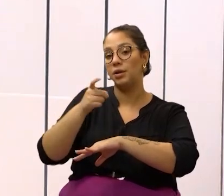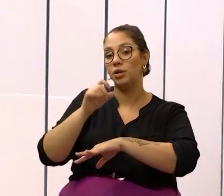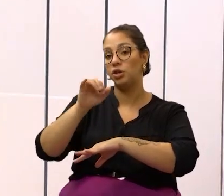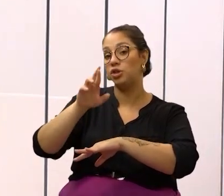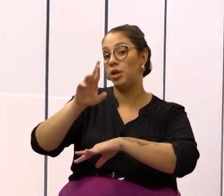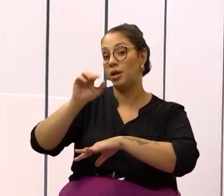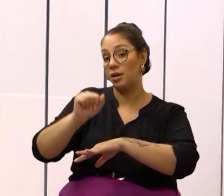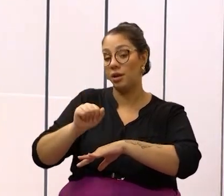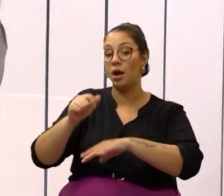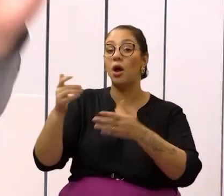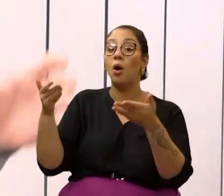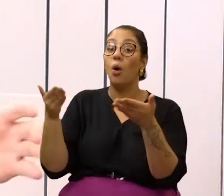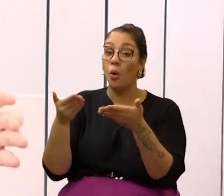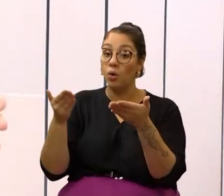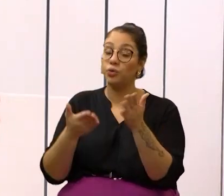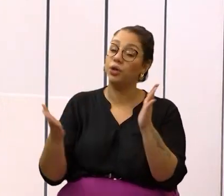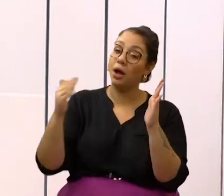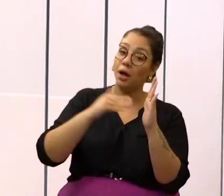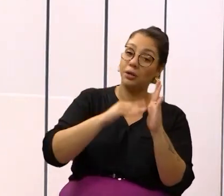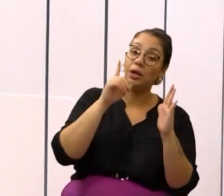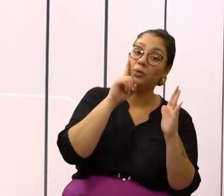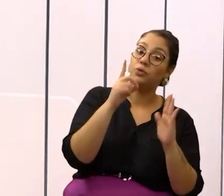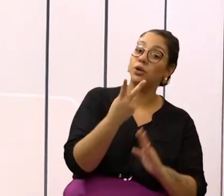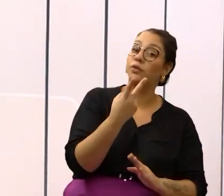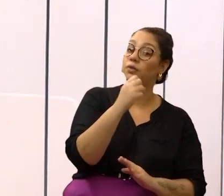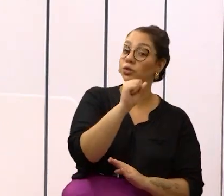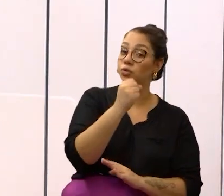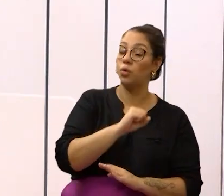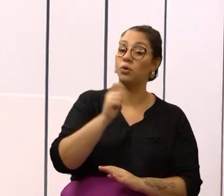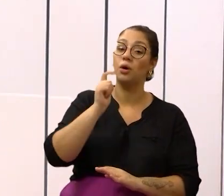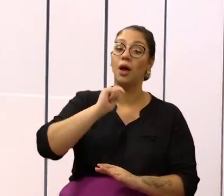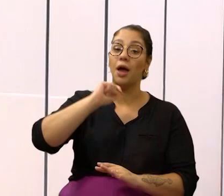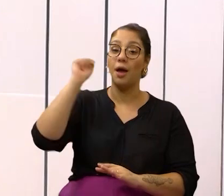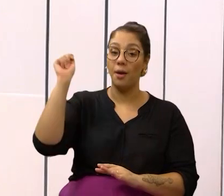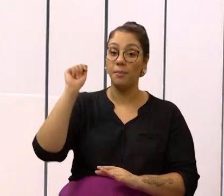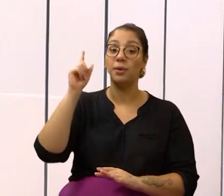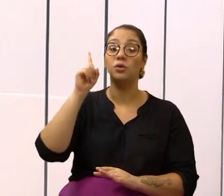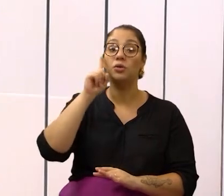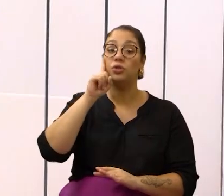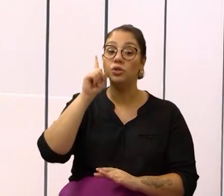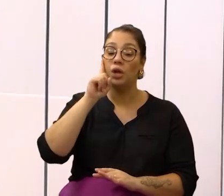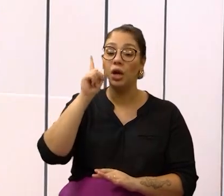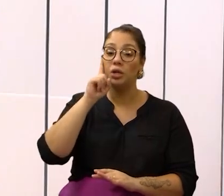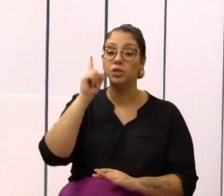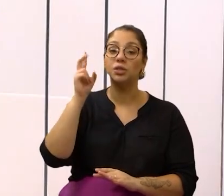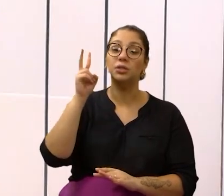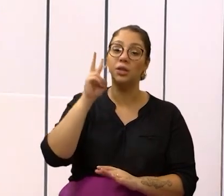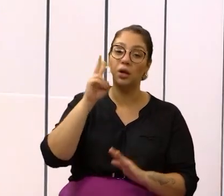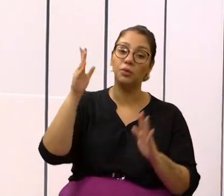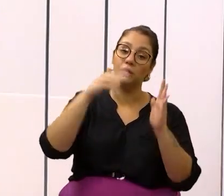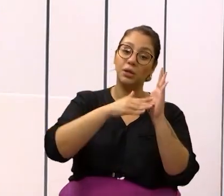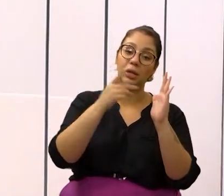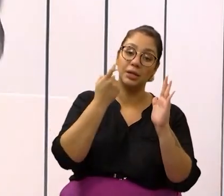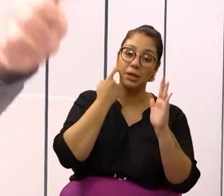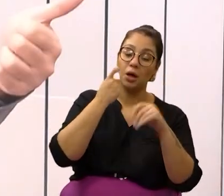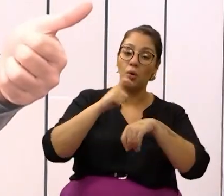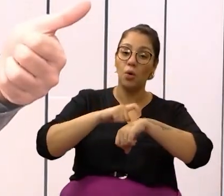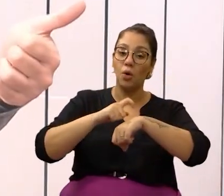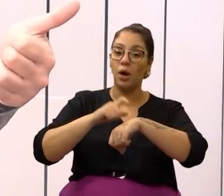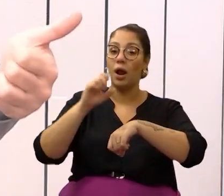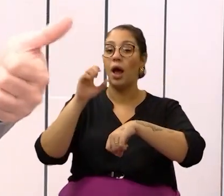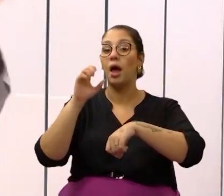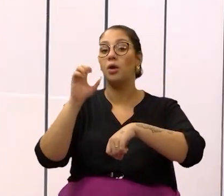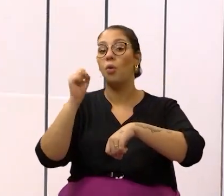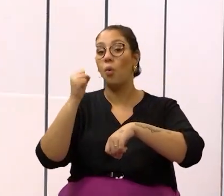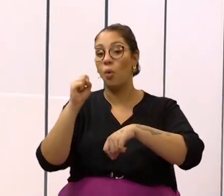O bloqueio acontece de hoje até o dia 28 de abril, em dias úteis, sempre no período das